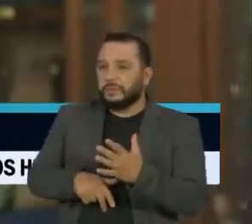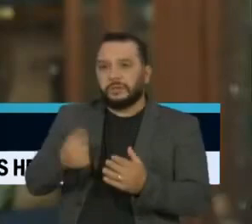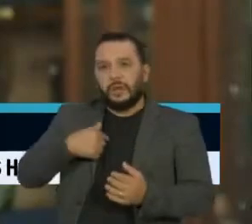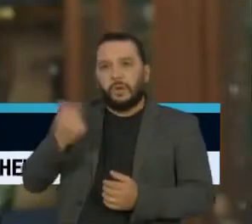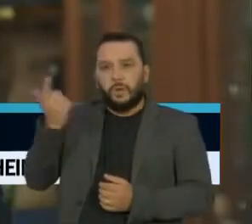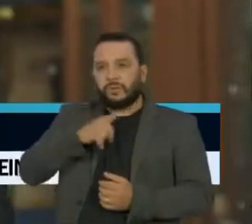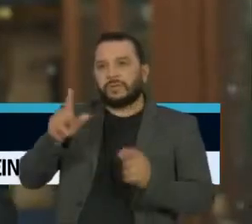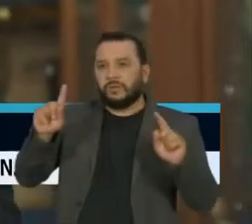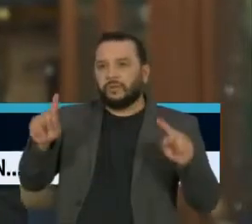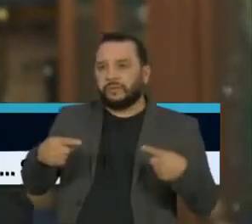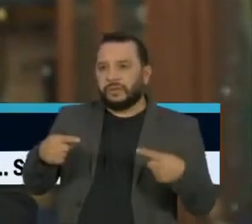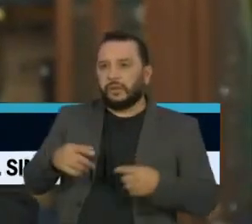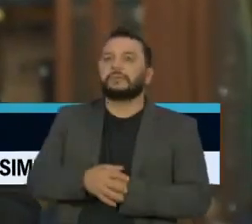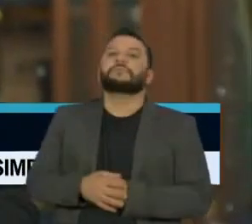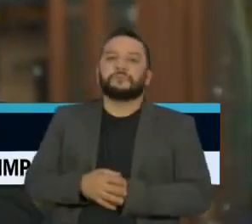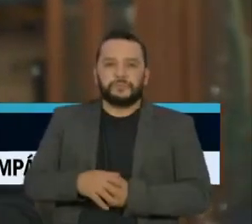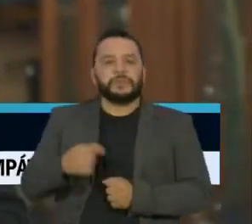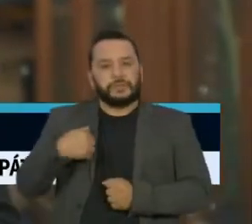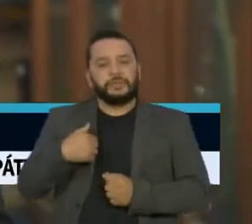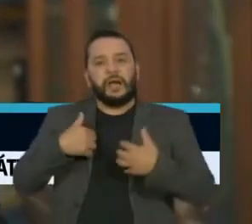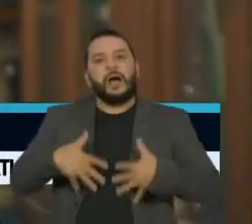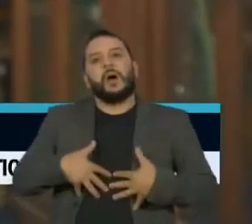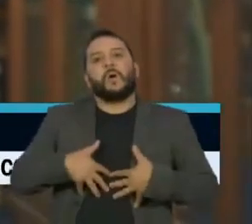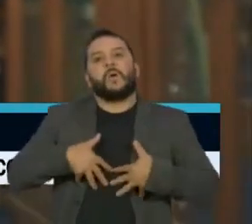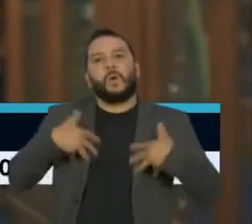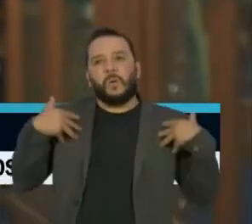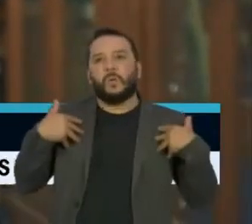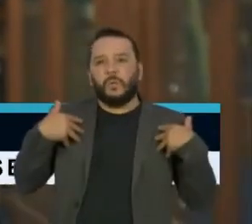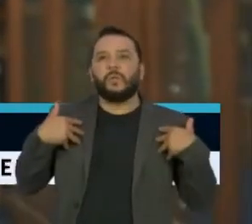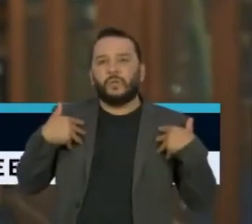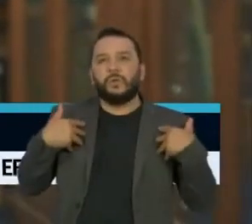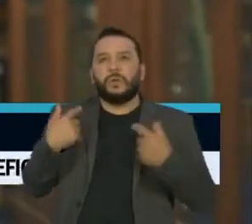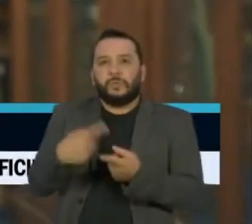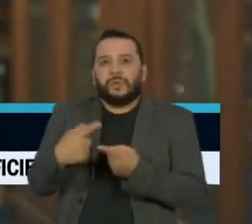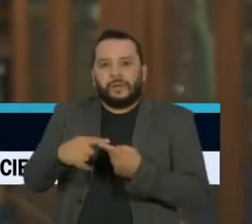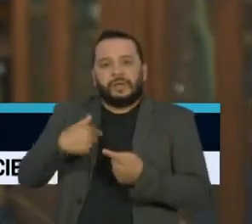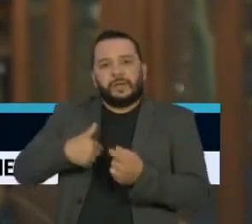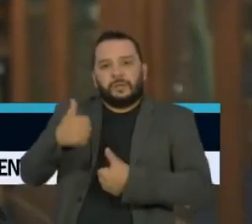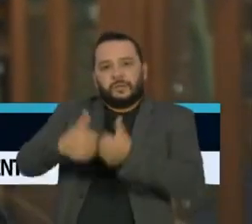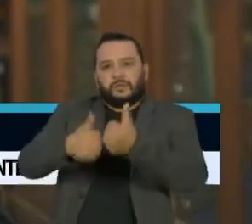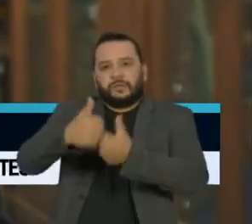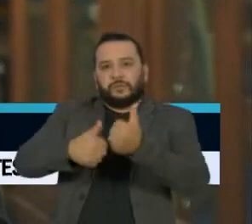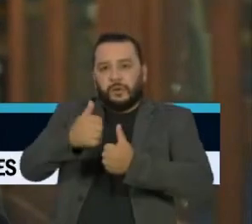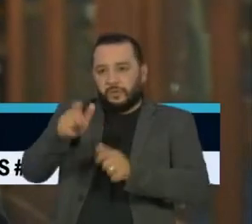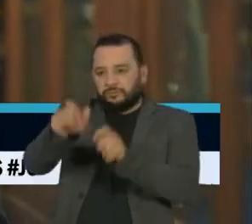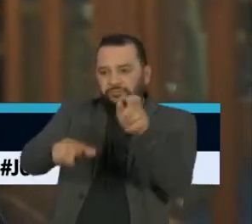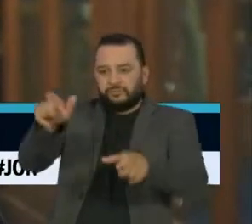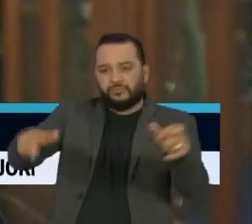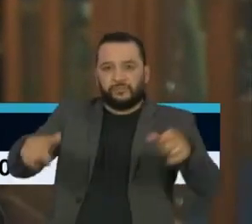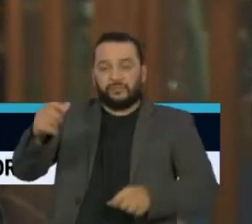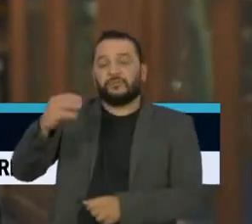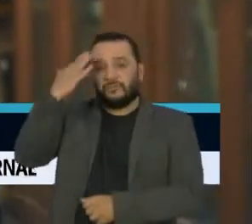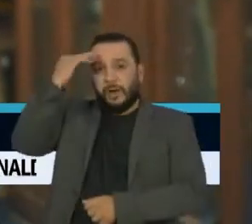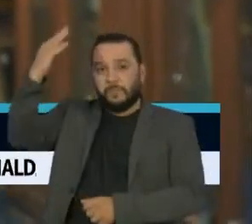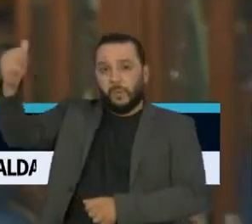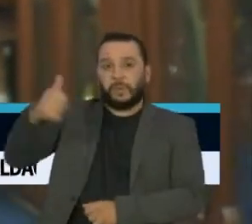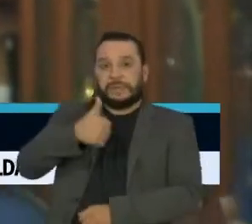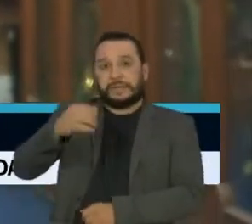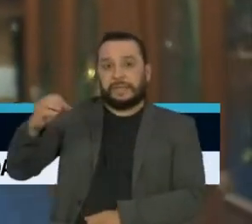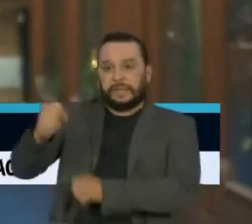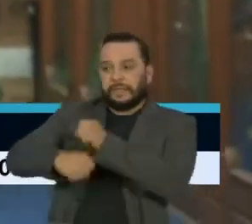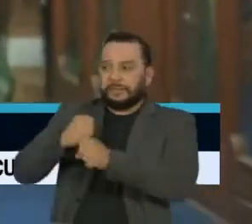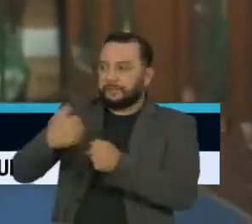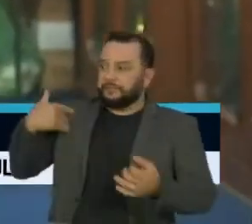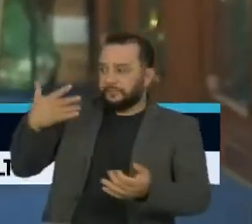final. A Lusa se orgulha de ter revelado muitos atletas consagrados nos últimos 100 anos. Aqui no Museu do Clube, alguns